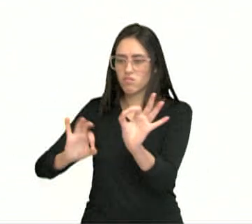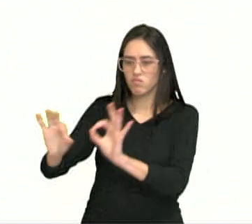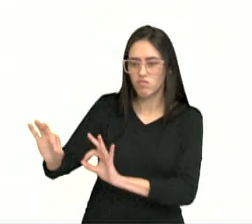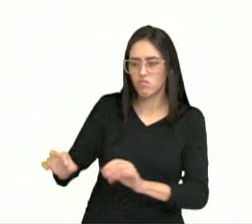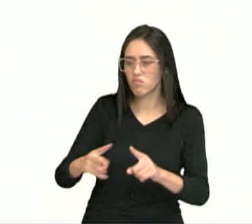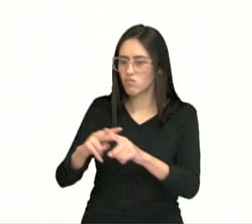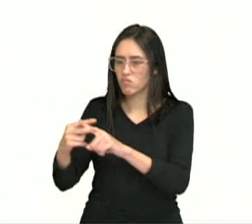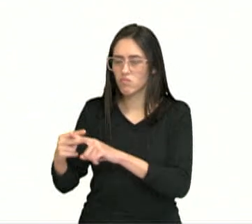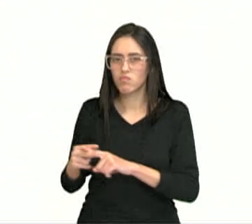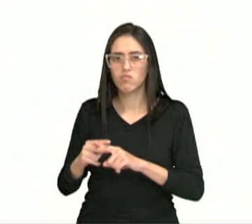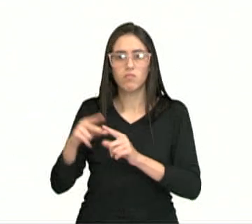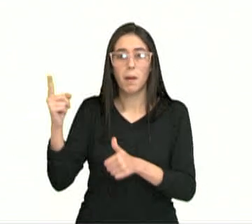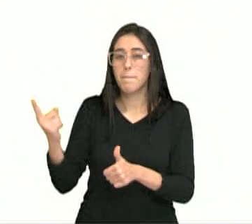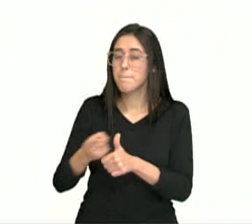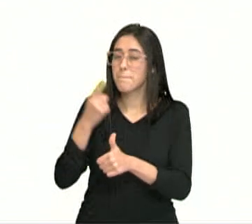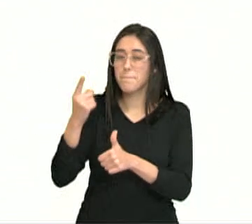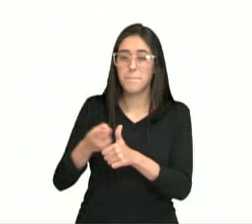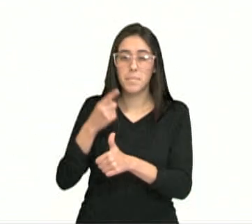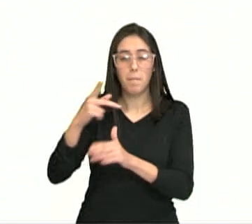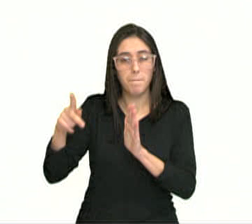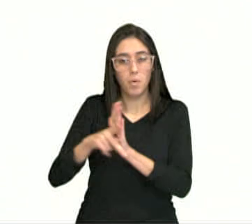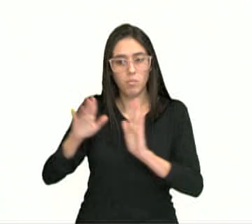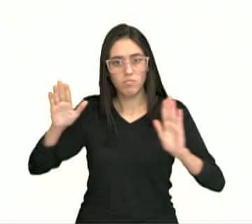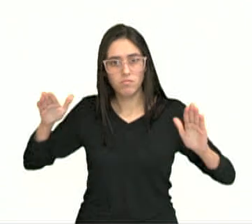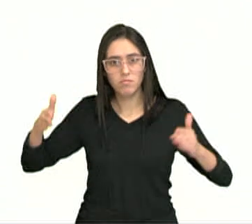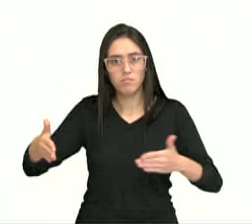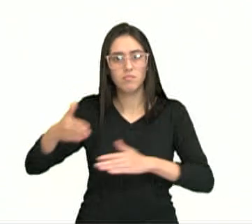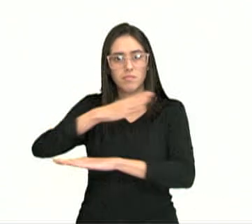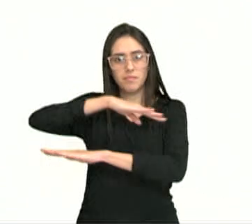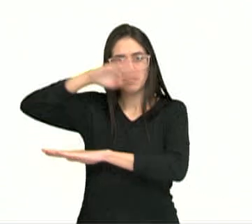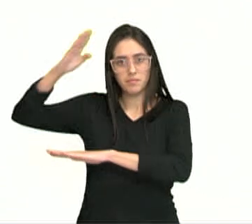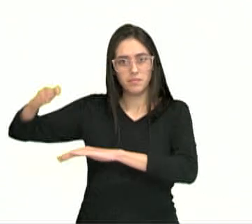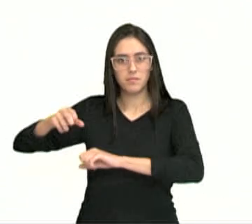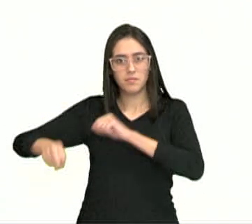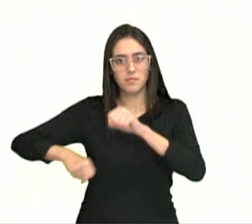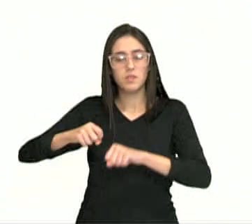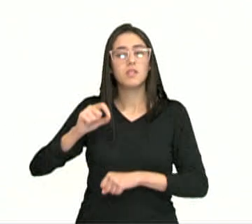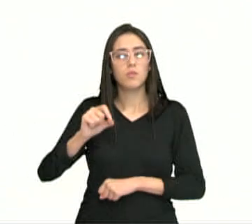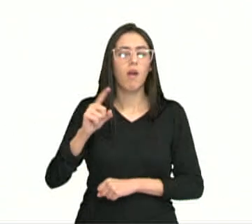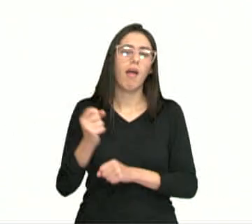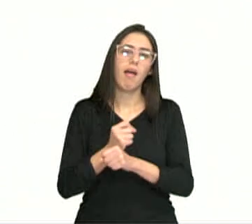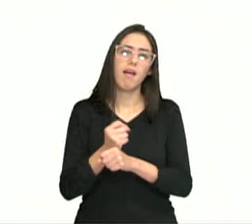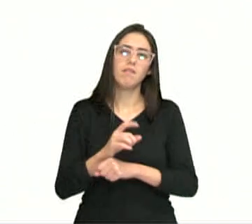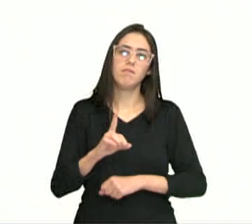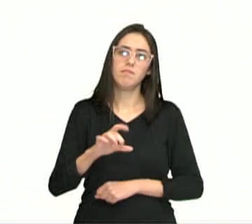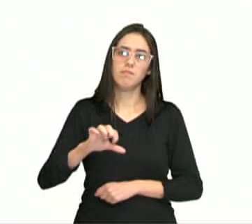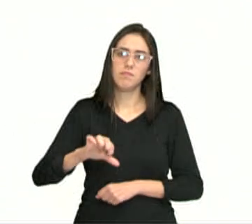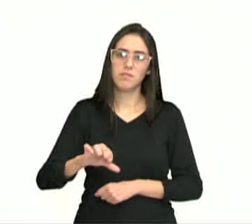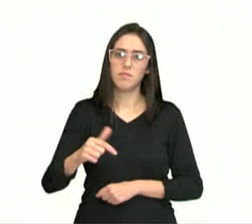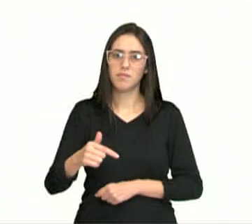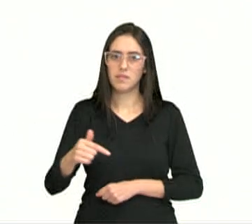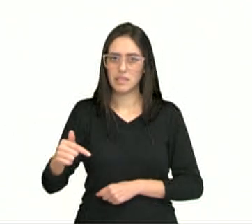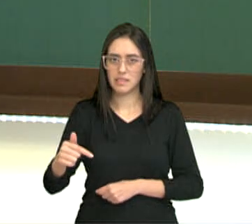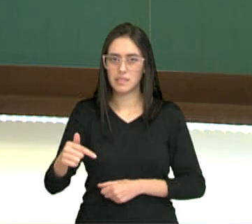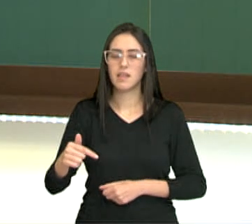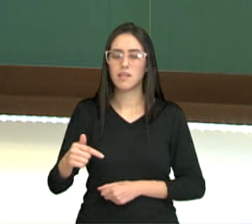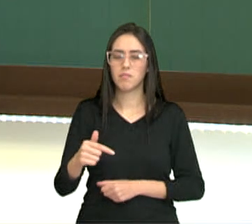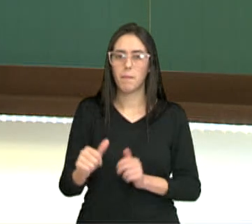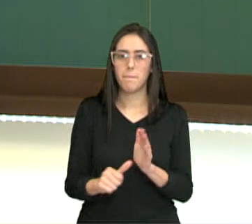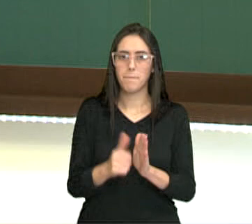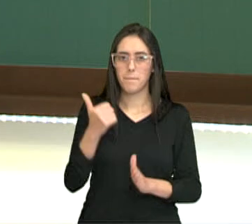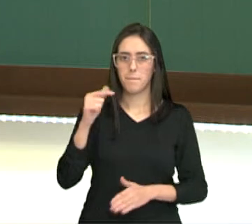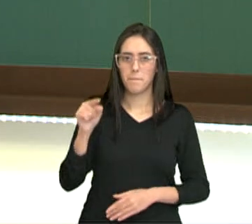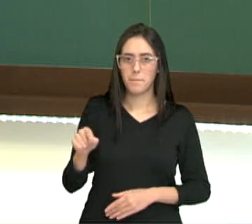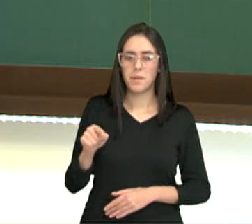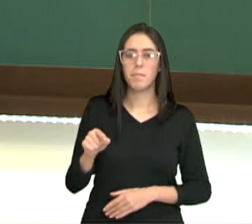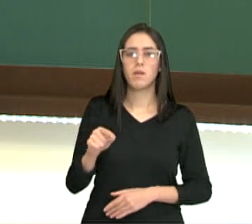confeccionada exclusivamente para a prática da mountain bike foi só no ano de 1977. E de lá para